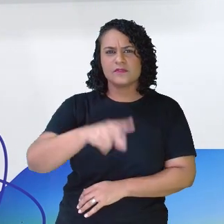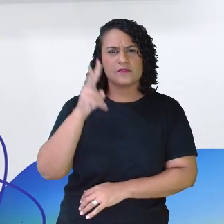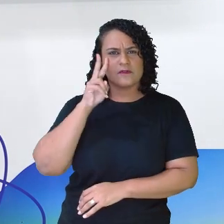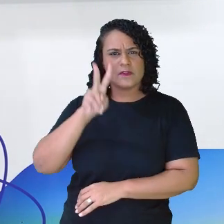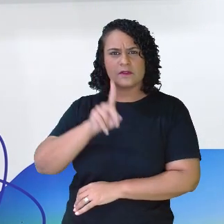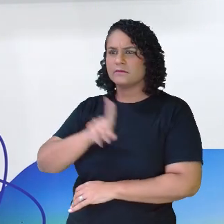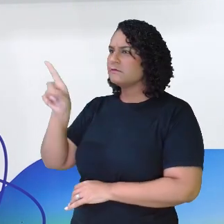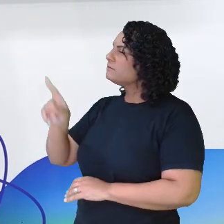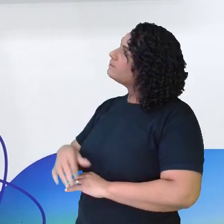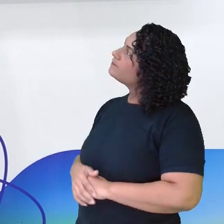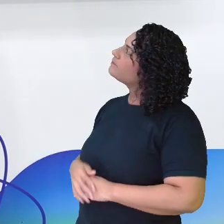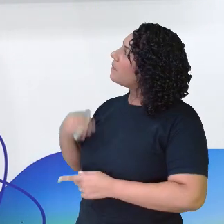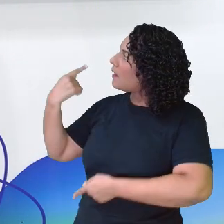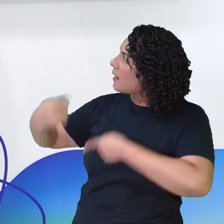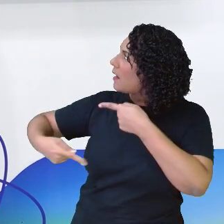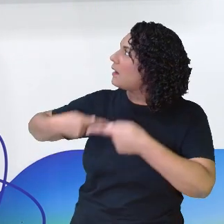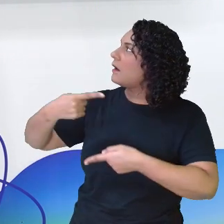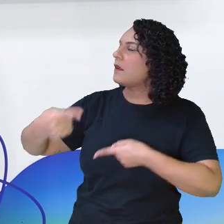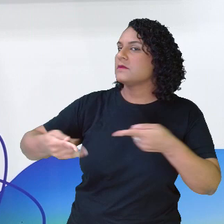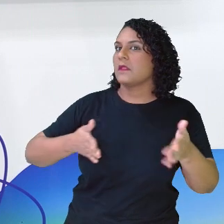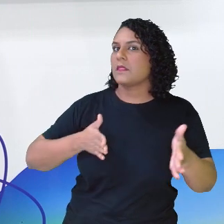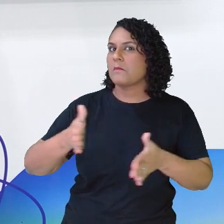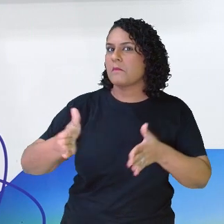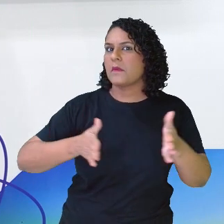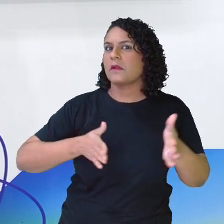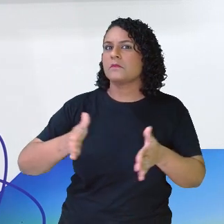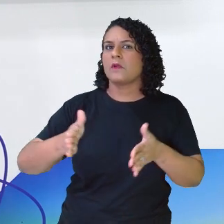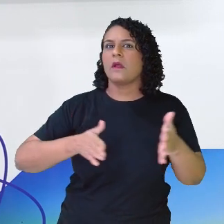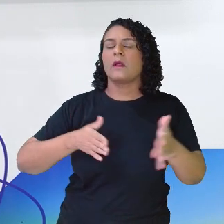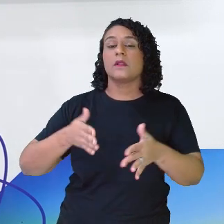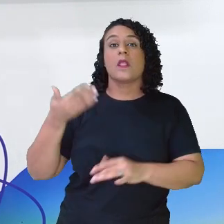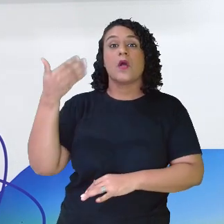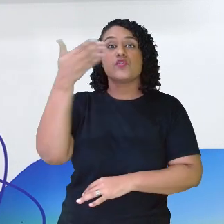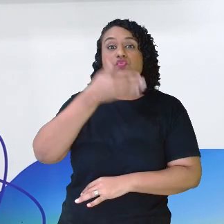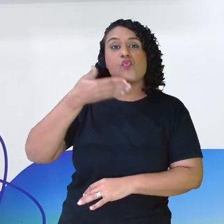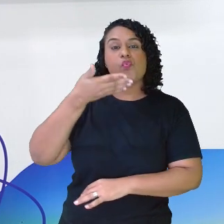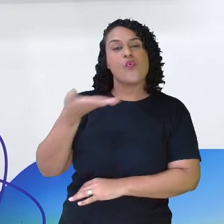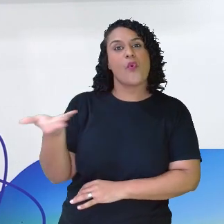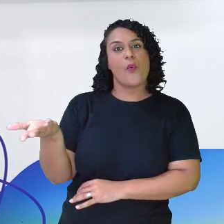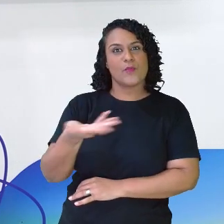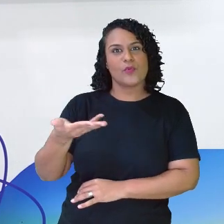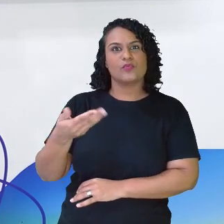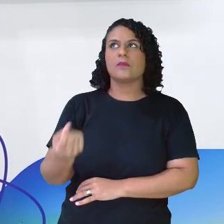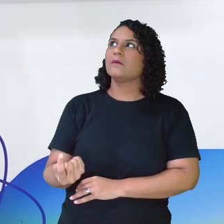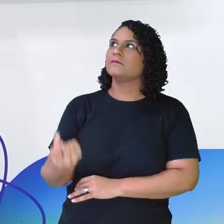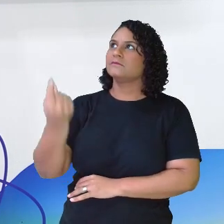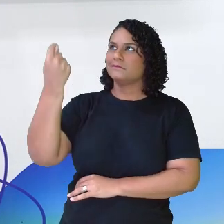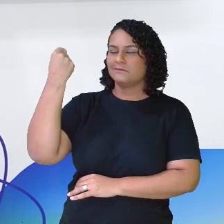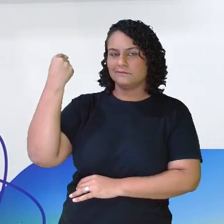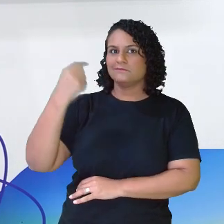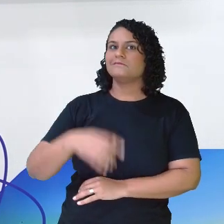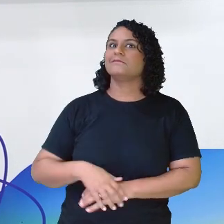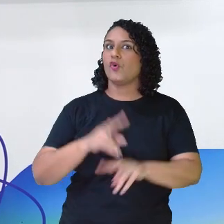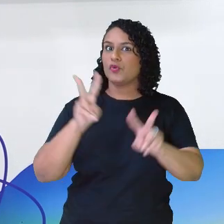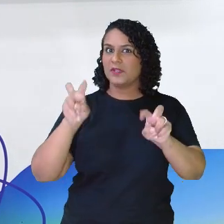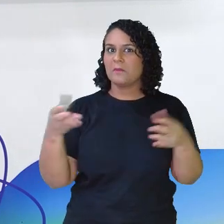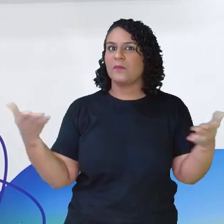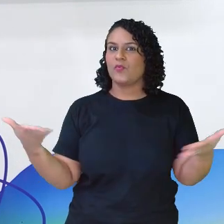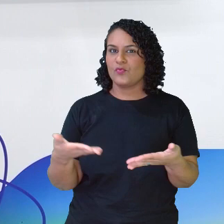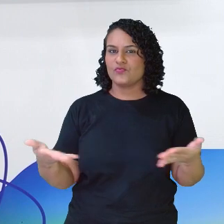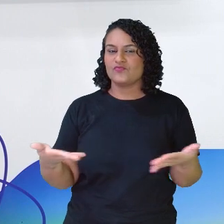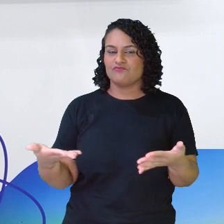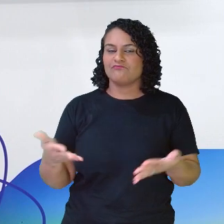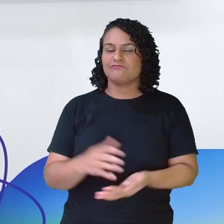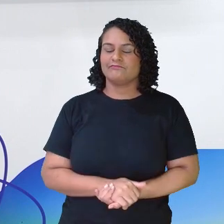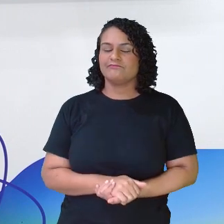são heranças da sociedade açucareira, Herança, o que é essa herança? A gente vai falar sobre isso.